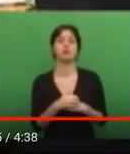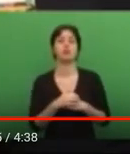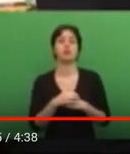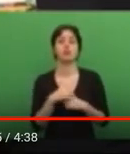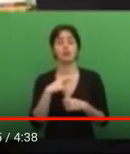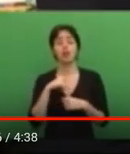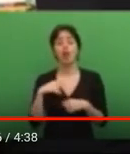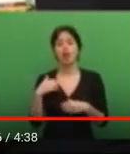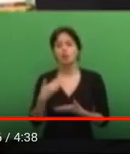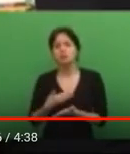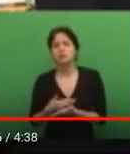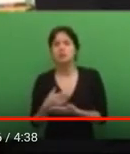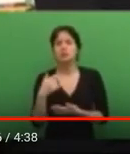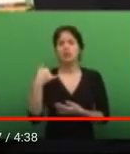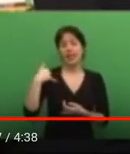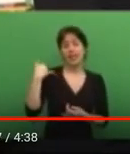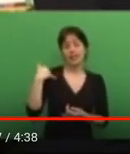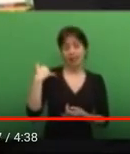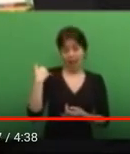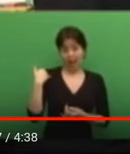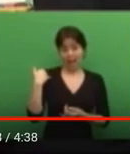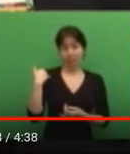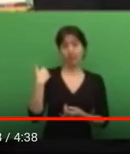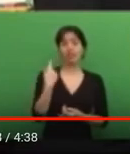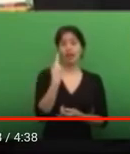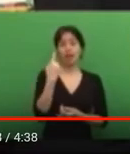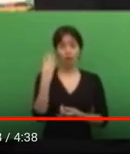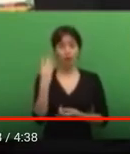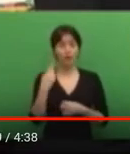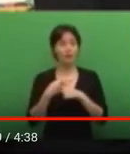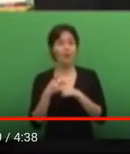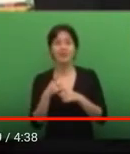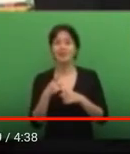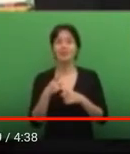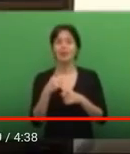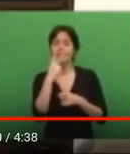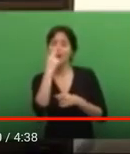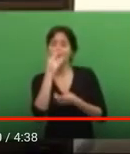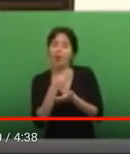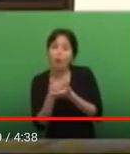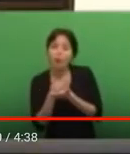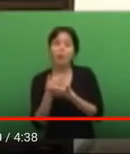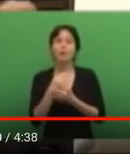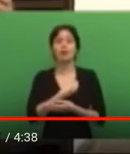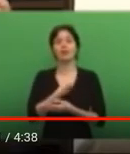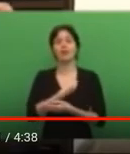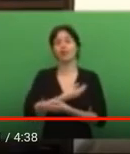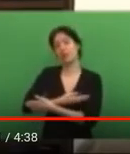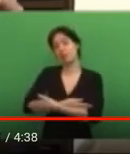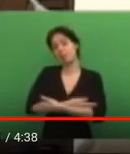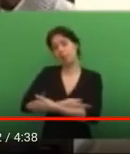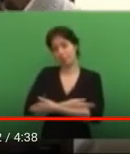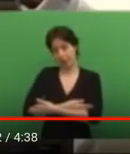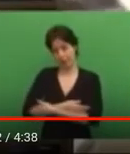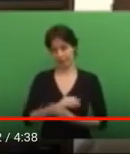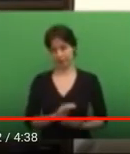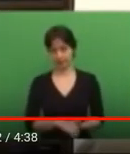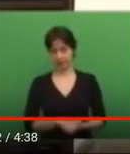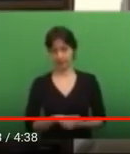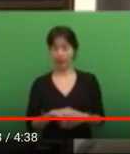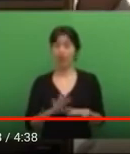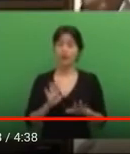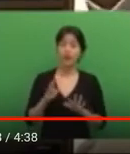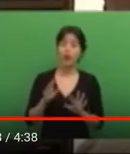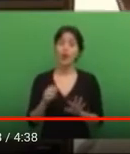ela, apesar dos 14 anos, a gente pode considerá-la um bebê. A síndrome de Rett, que compromete